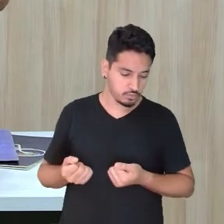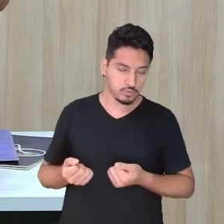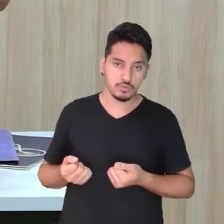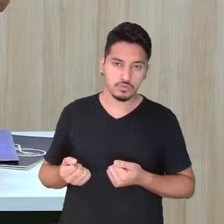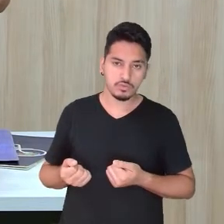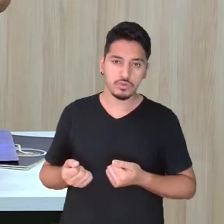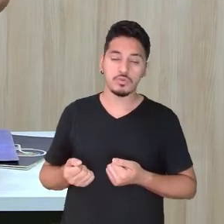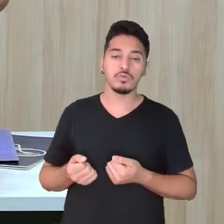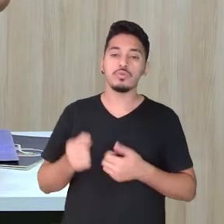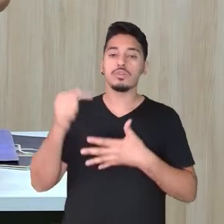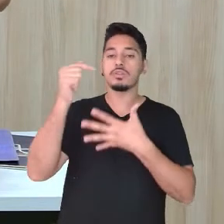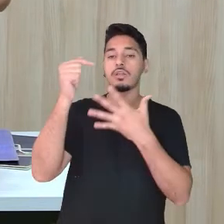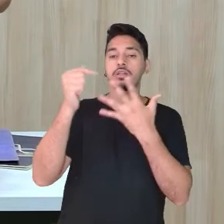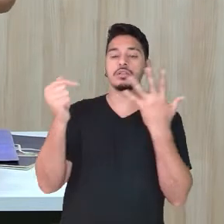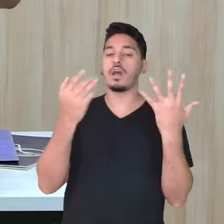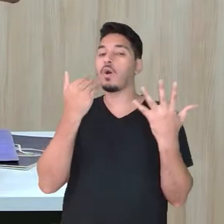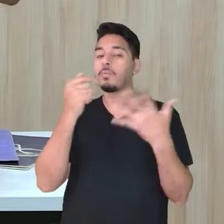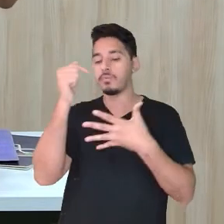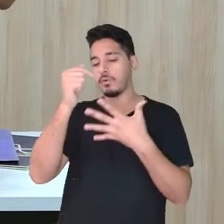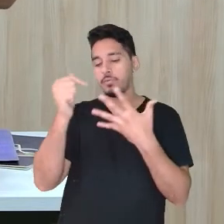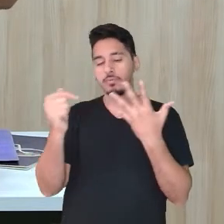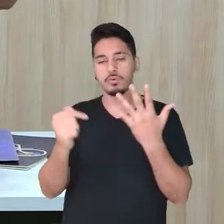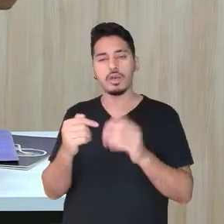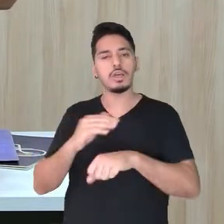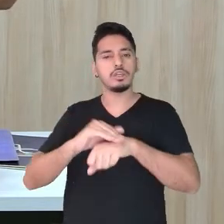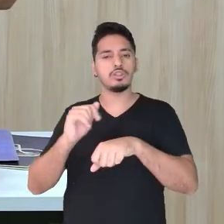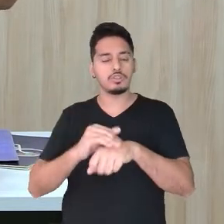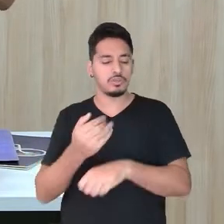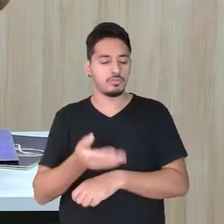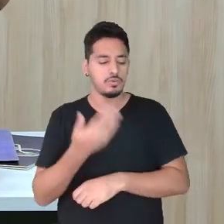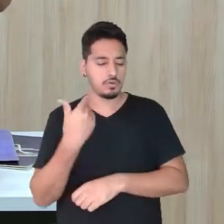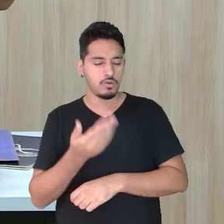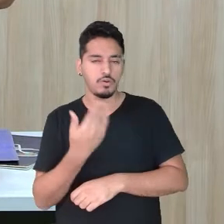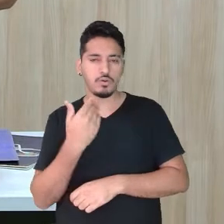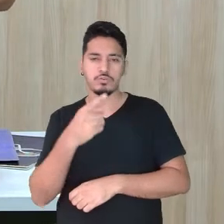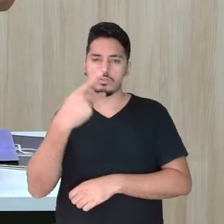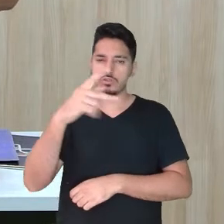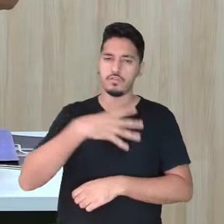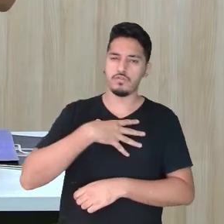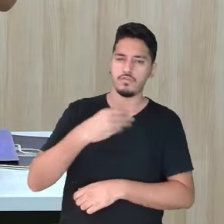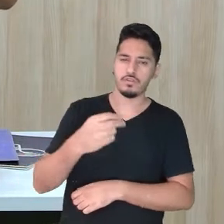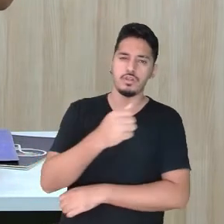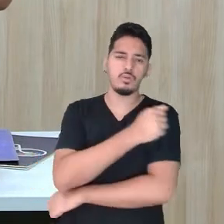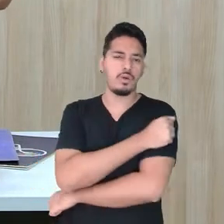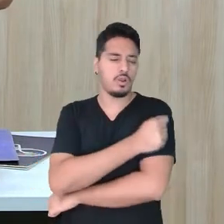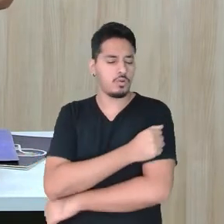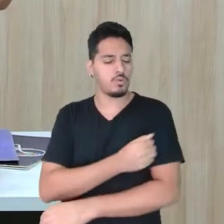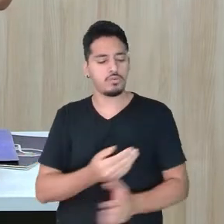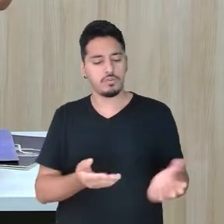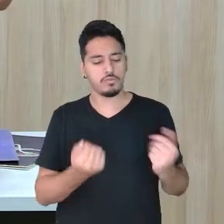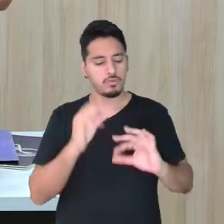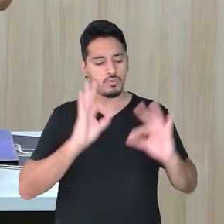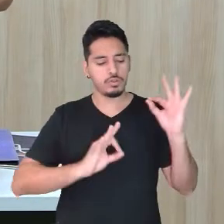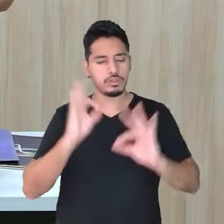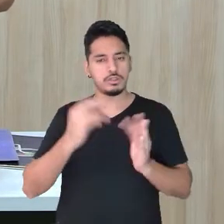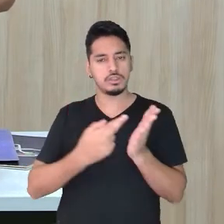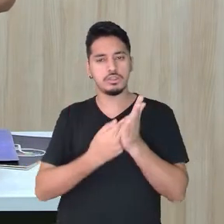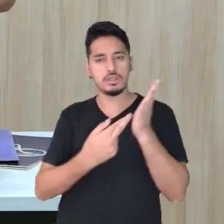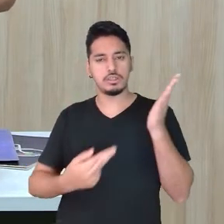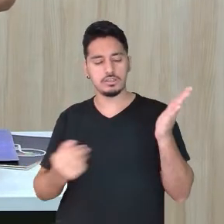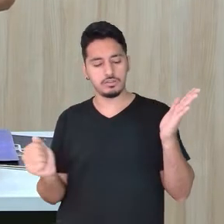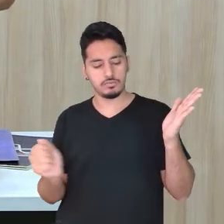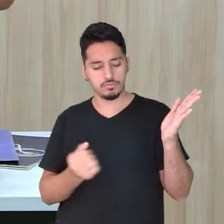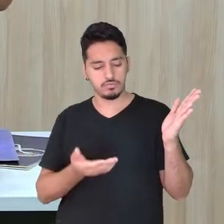dos ingredientes para aquela receita? Chame esse estudante, chame seu filho para organizar essa receita junto com